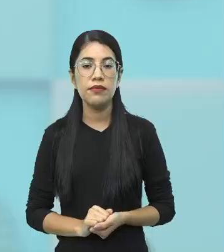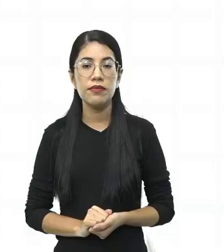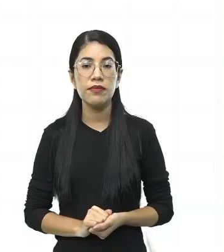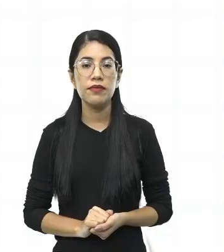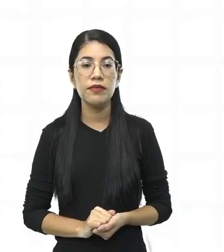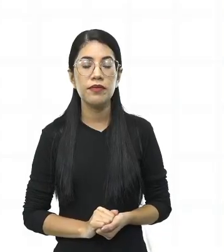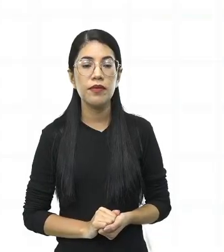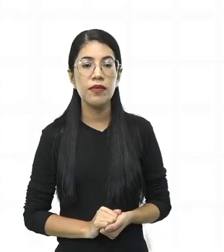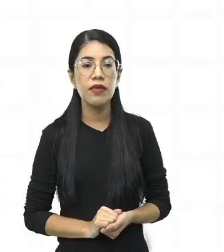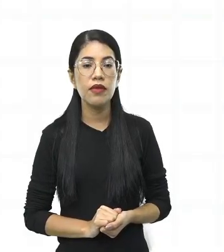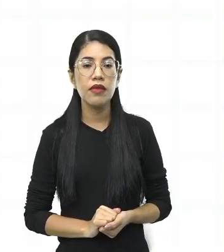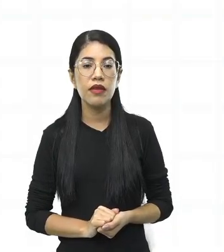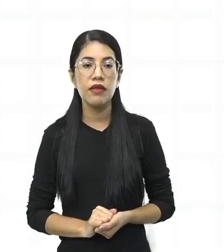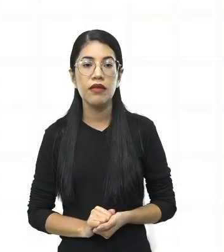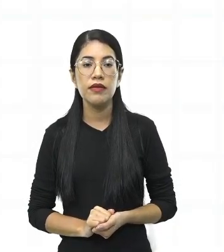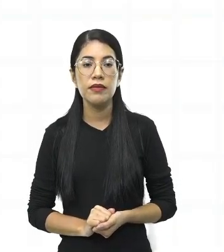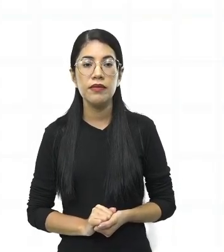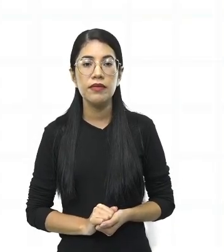nosso exemplo.